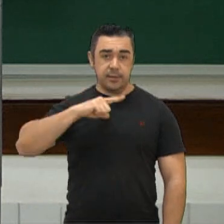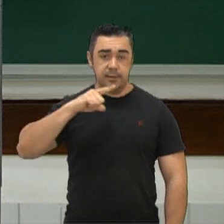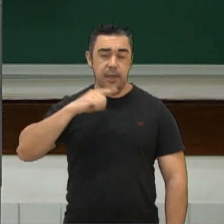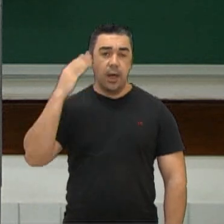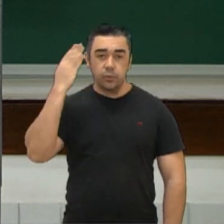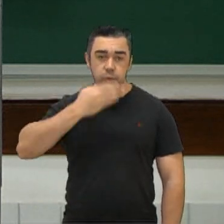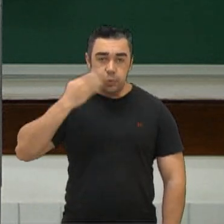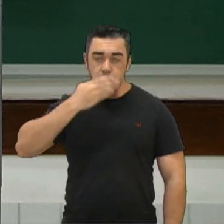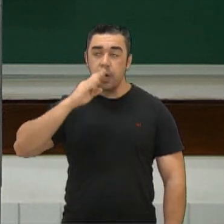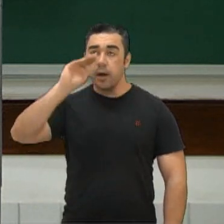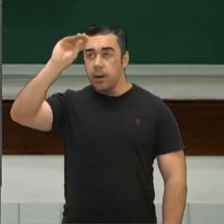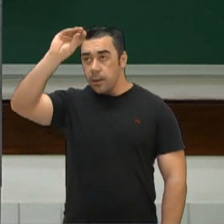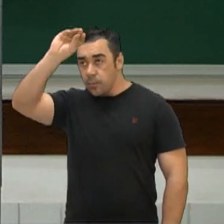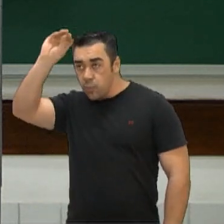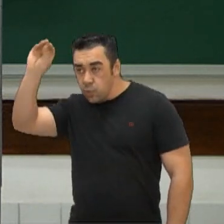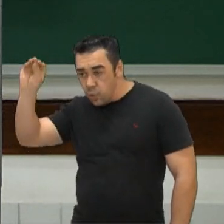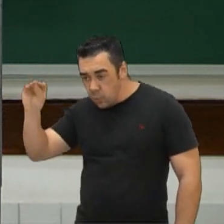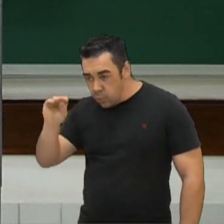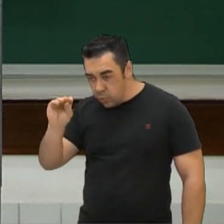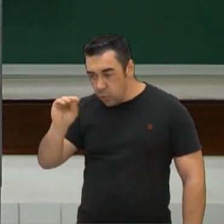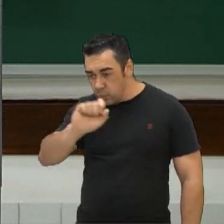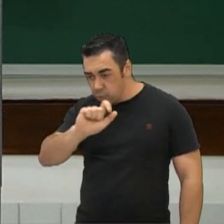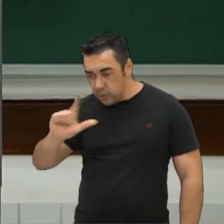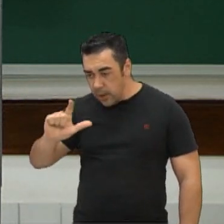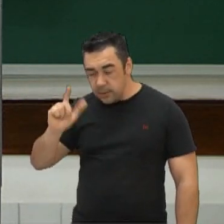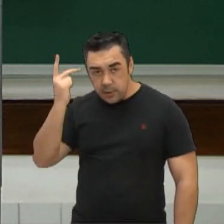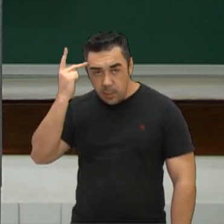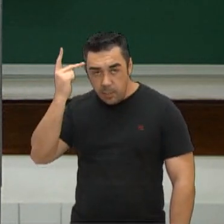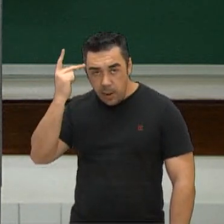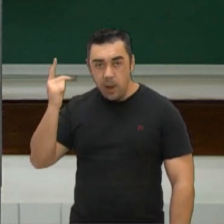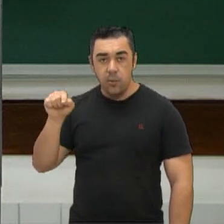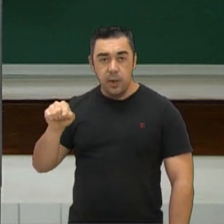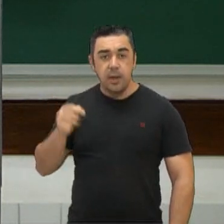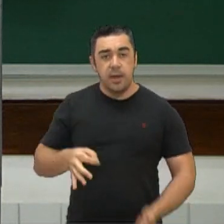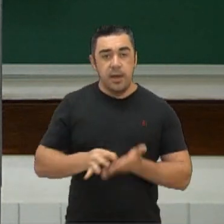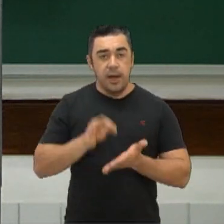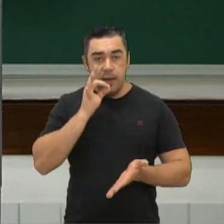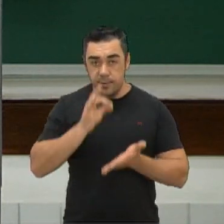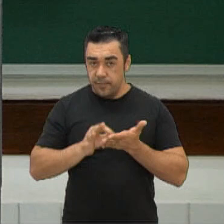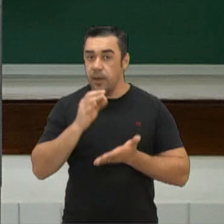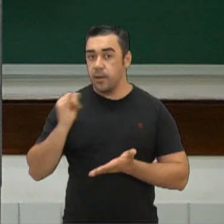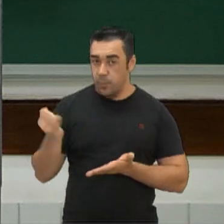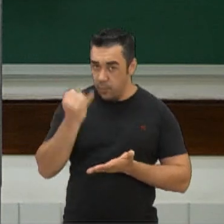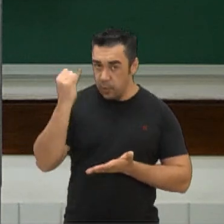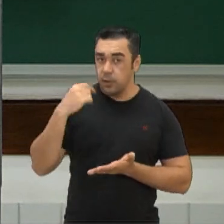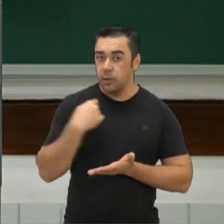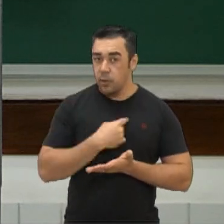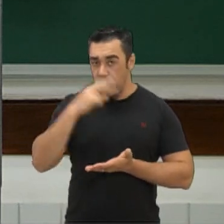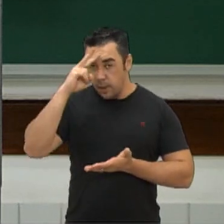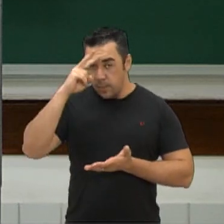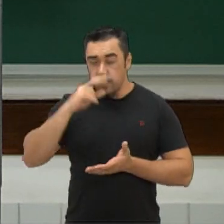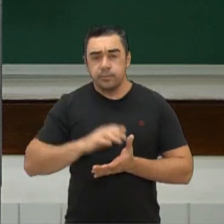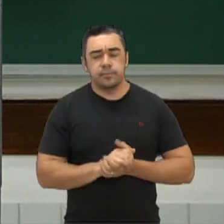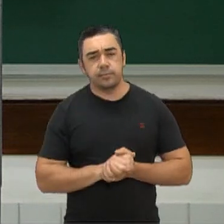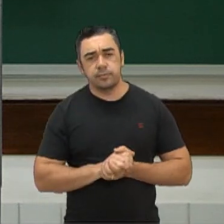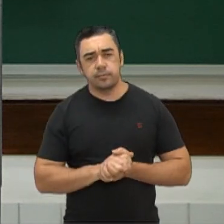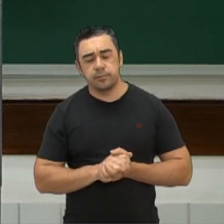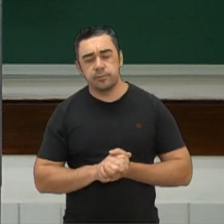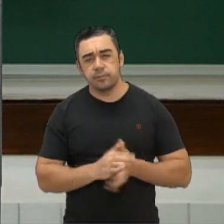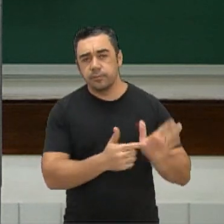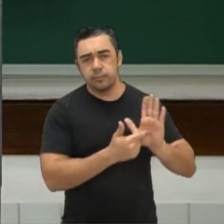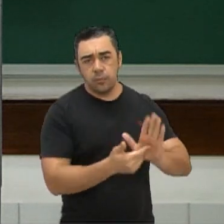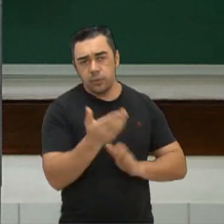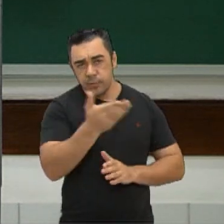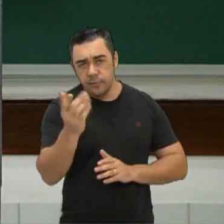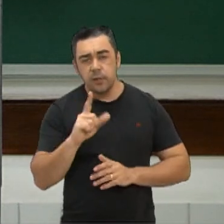foi deslocado para a região sudeste e sul do Brasil com a produção do café. Isso é bem importante a gente lembrar. Eu trago aqui para a